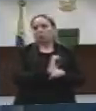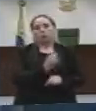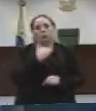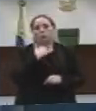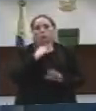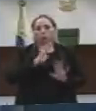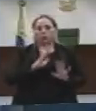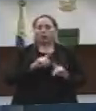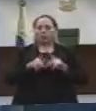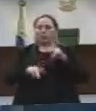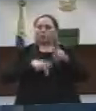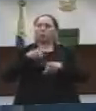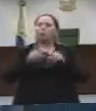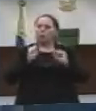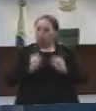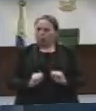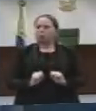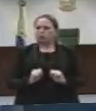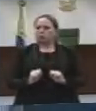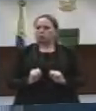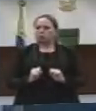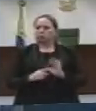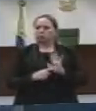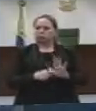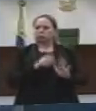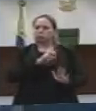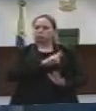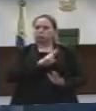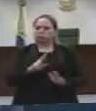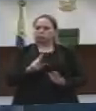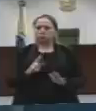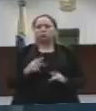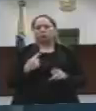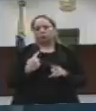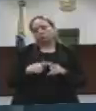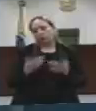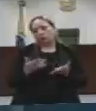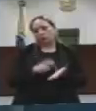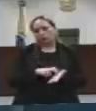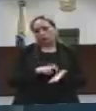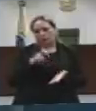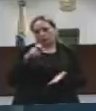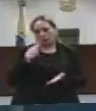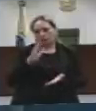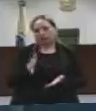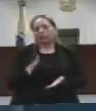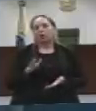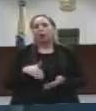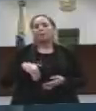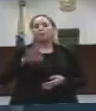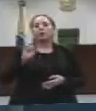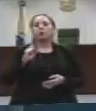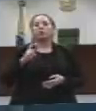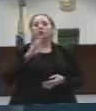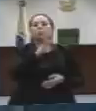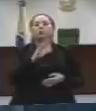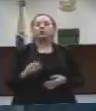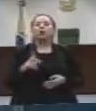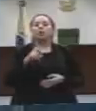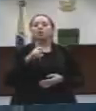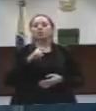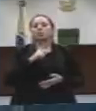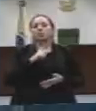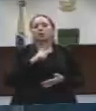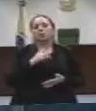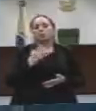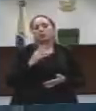o povo não só pode como deve até porque mostraram aqui hoje pela manhã que mais de 85% brasileiros professam uma x